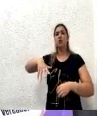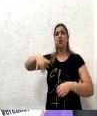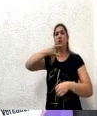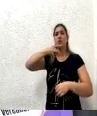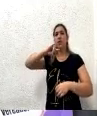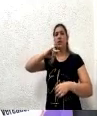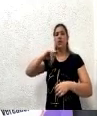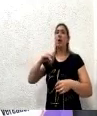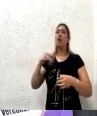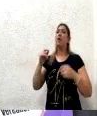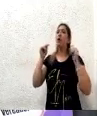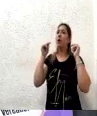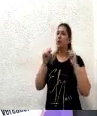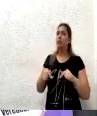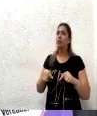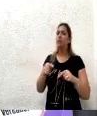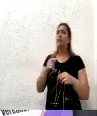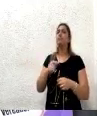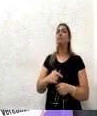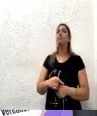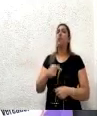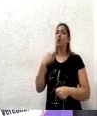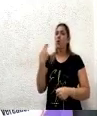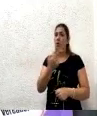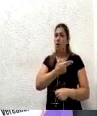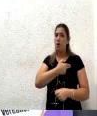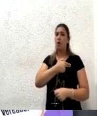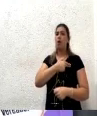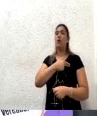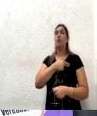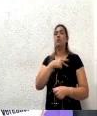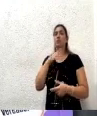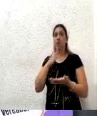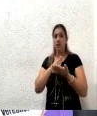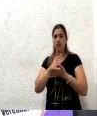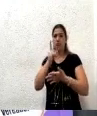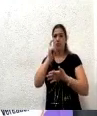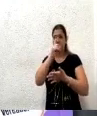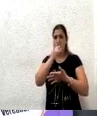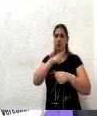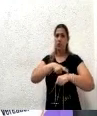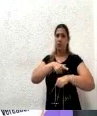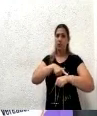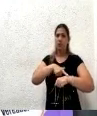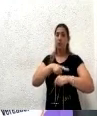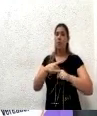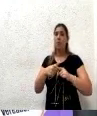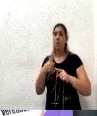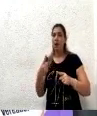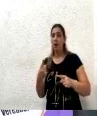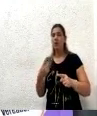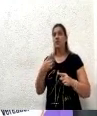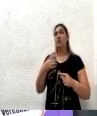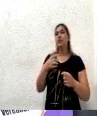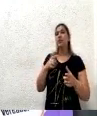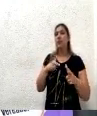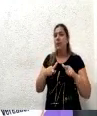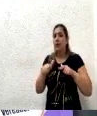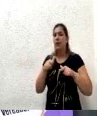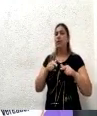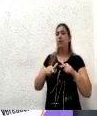acho que foi uma das poucas cidades que, por mais dificuldade que teve, saiu de uma forma